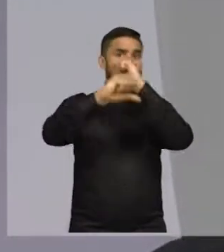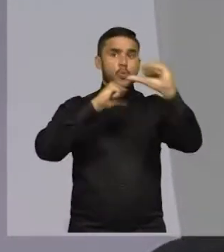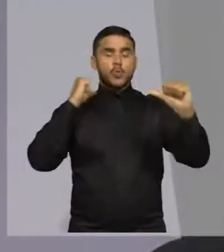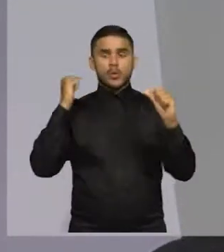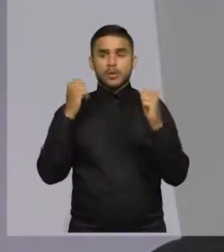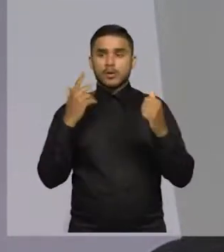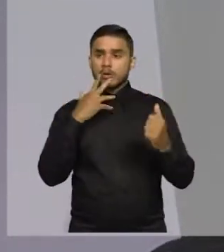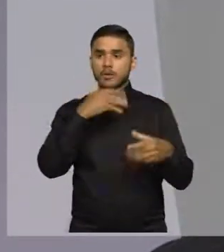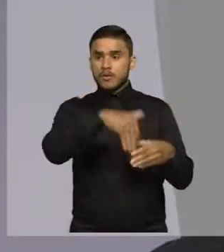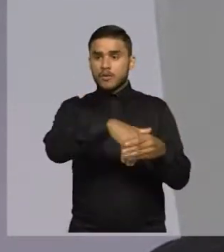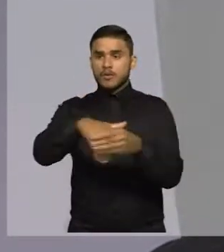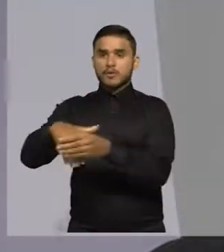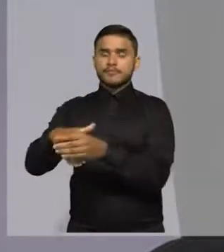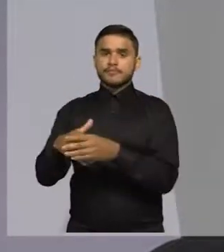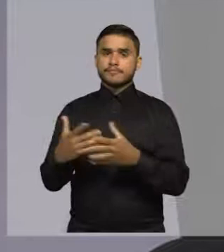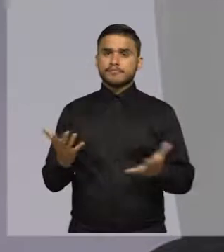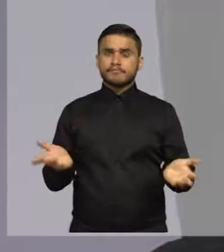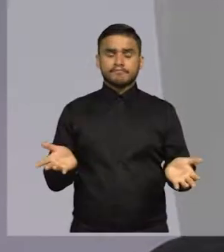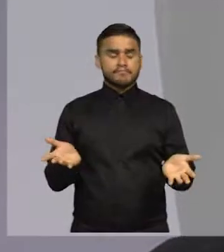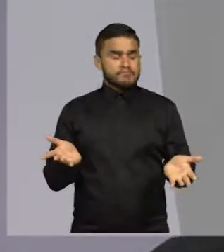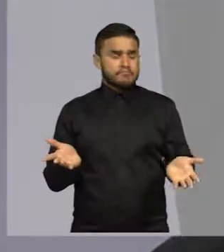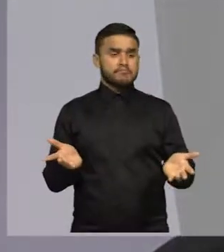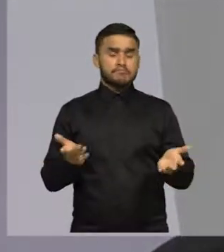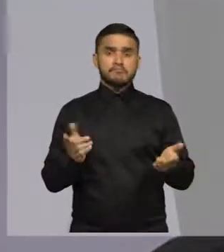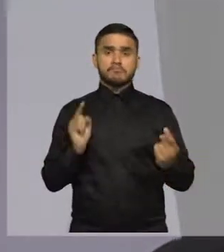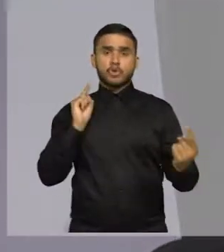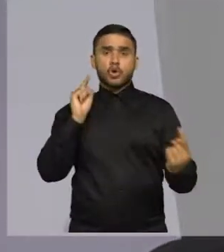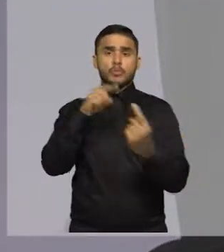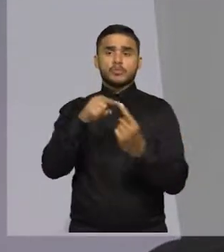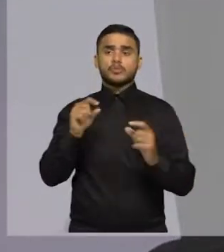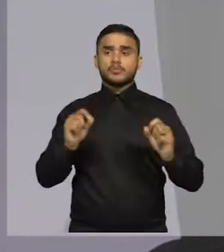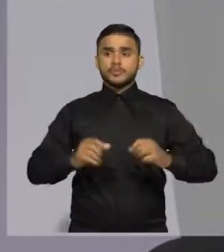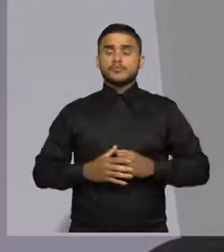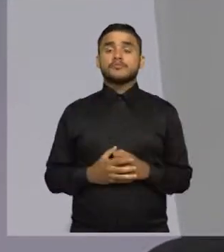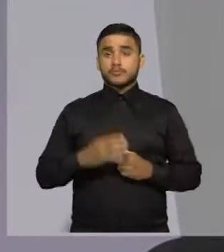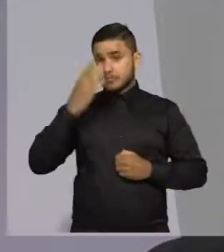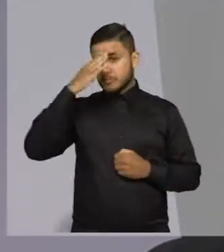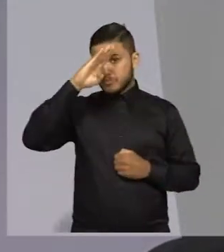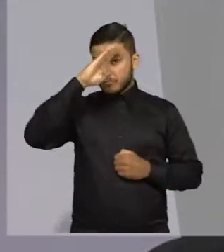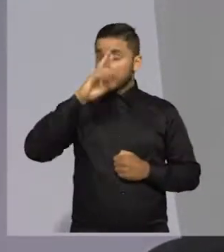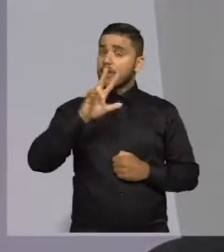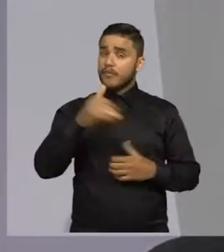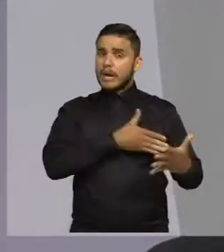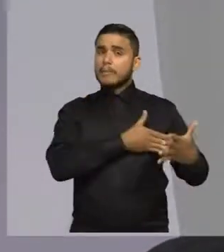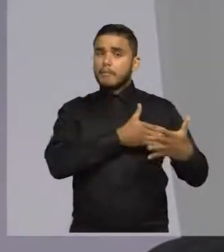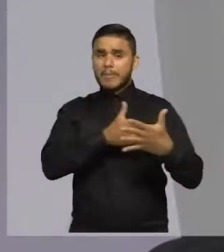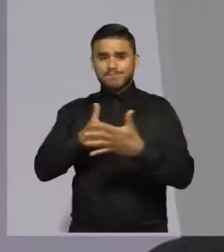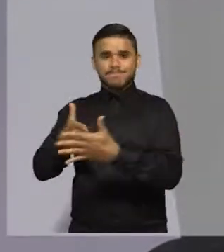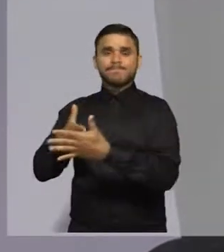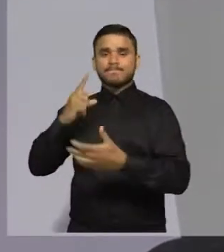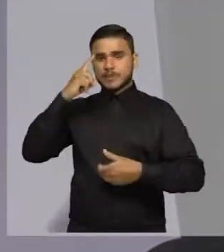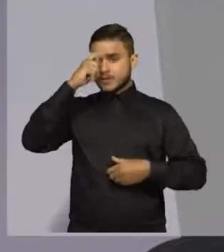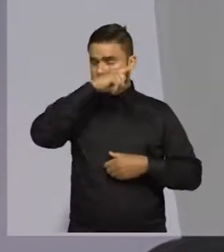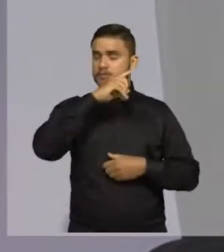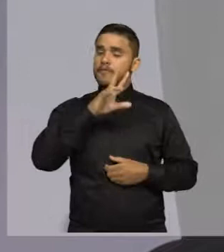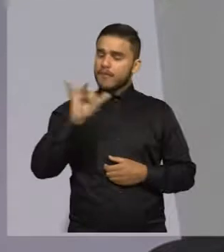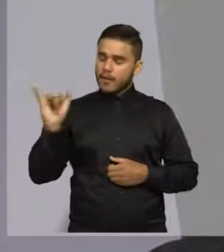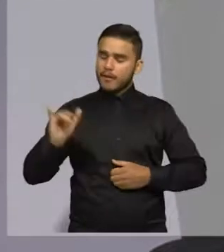reviravolta na eleição brasileira. Eu acho que ele vai enfrentar muitas